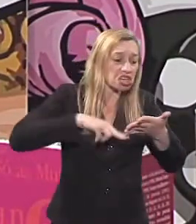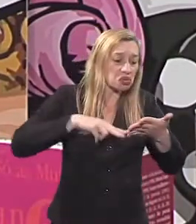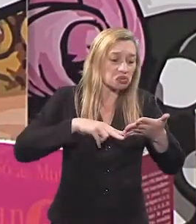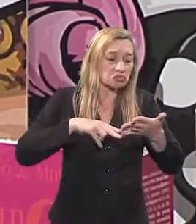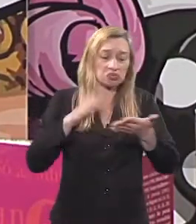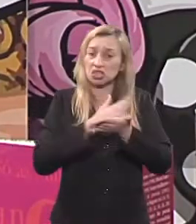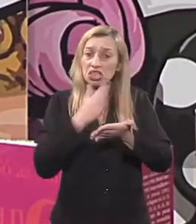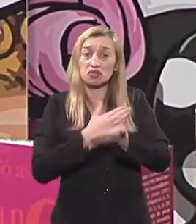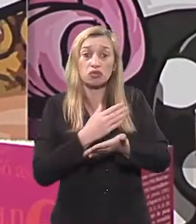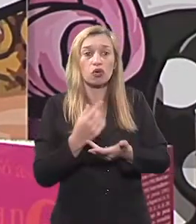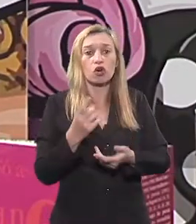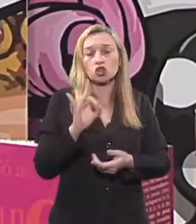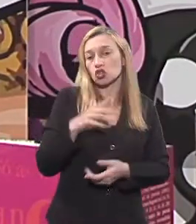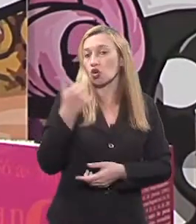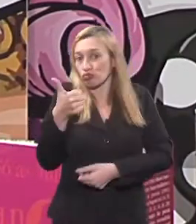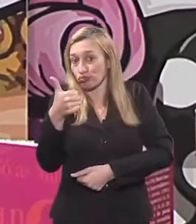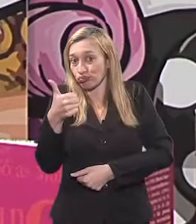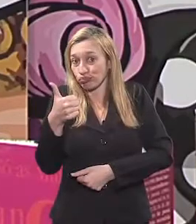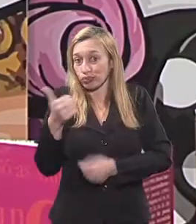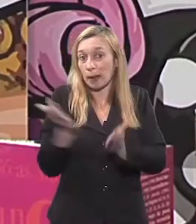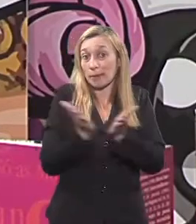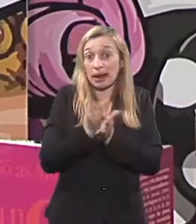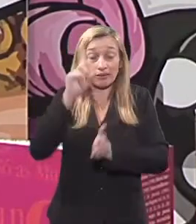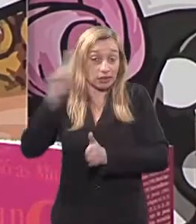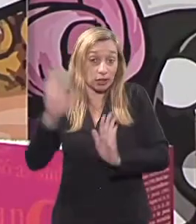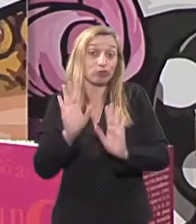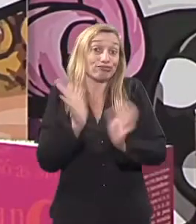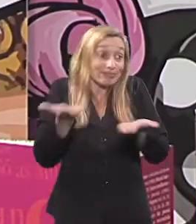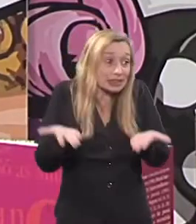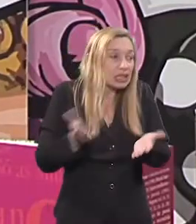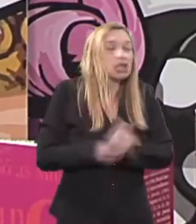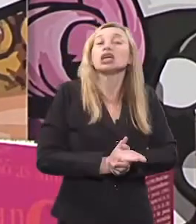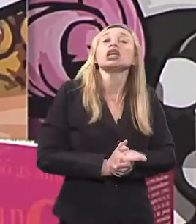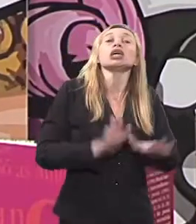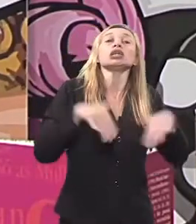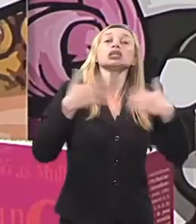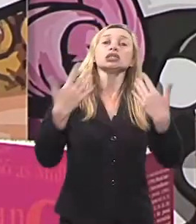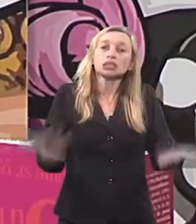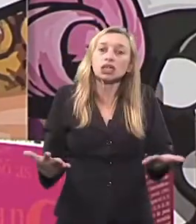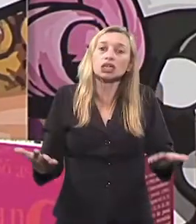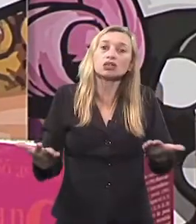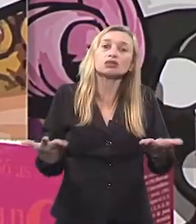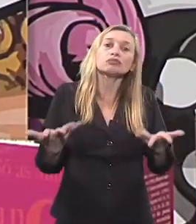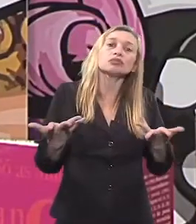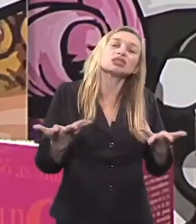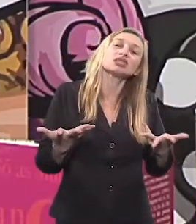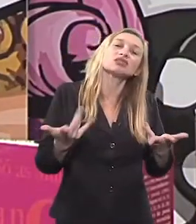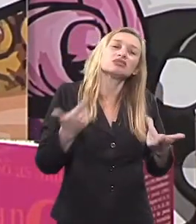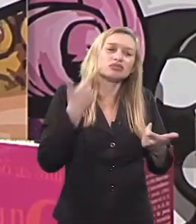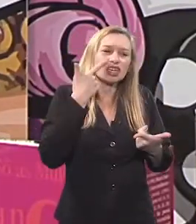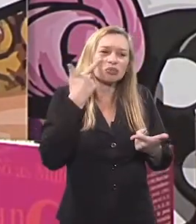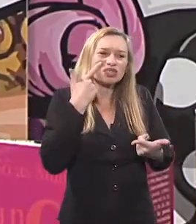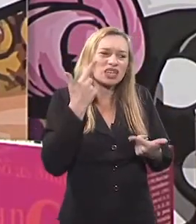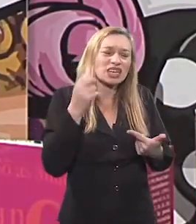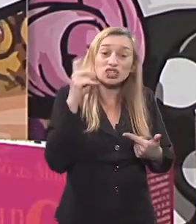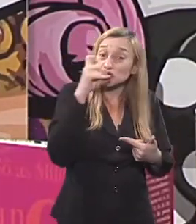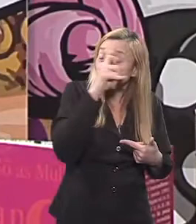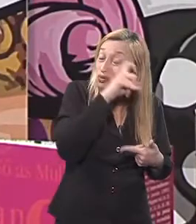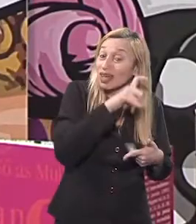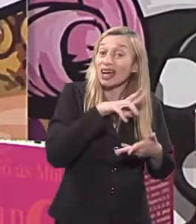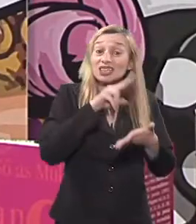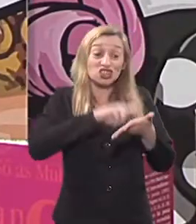livro. Os que leram um livro, a Bíblia, né? Então, a gente tem uma questão aí com